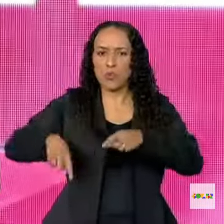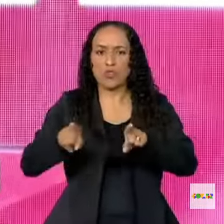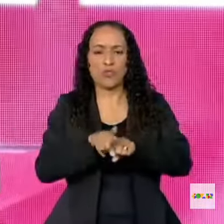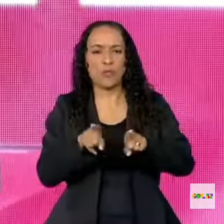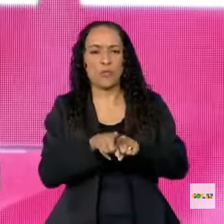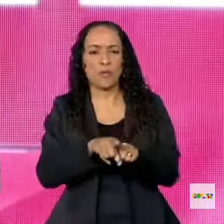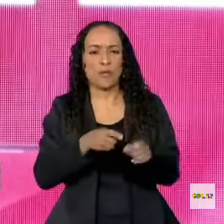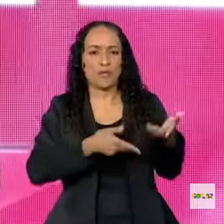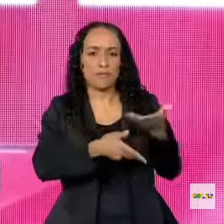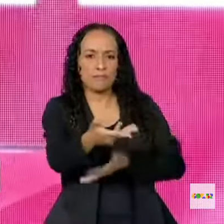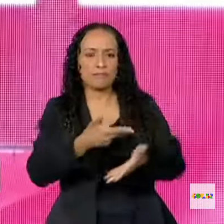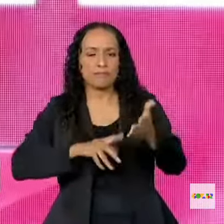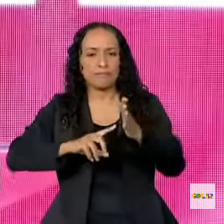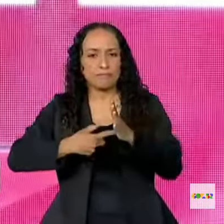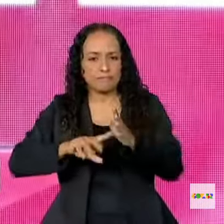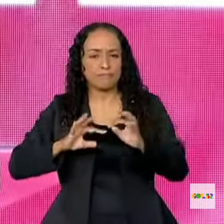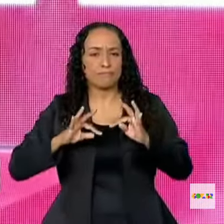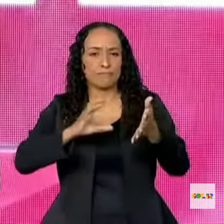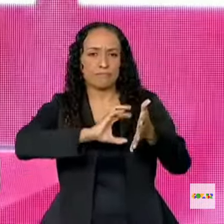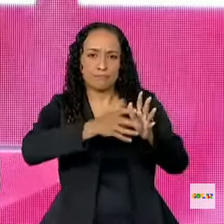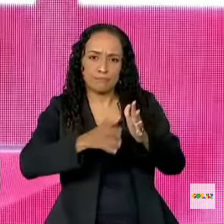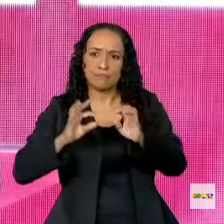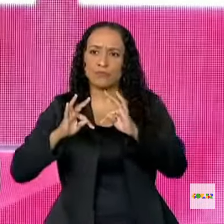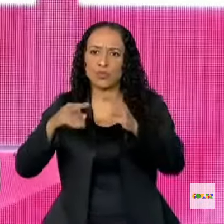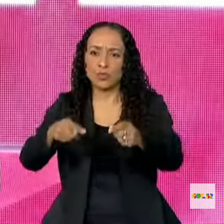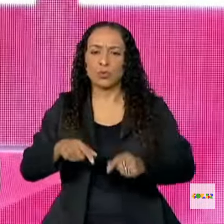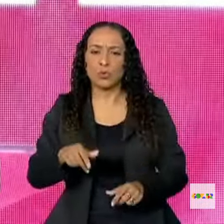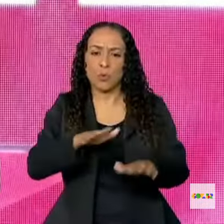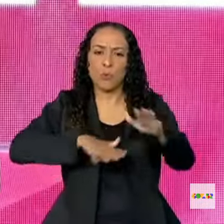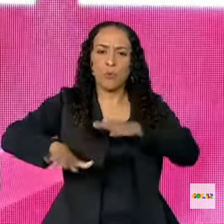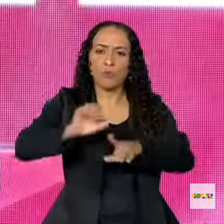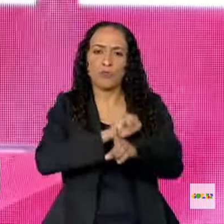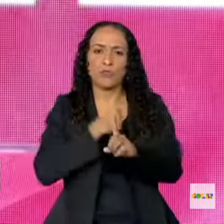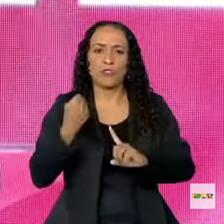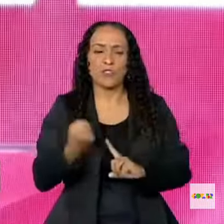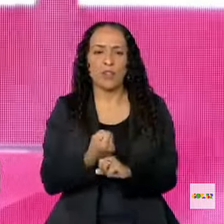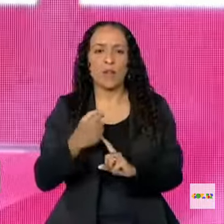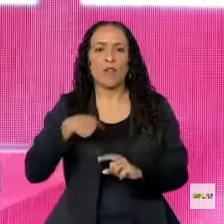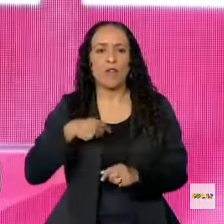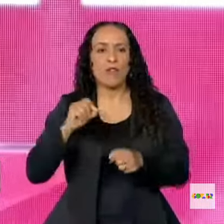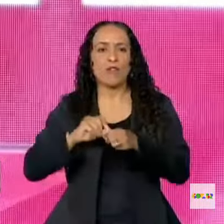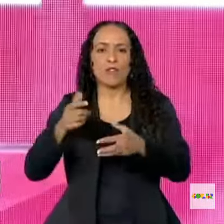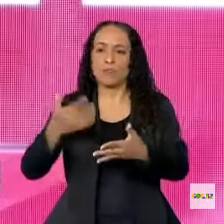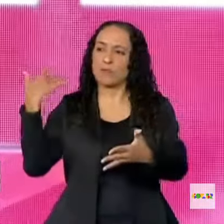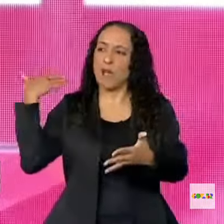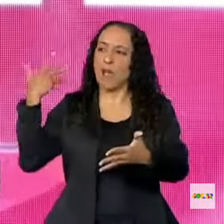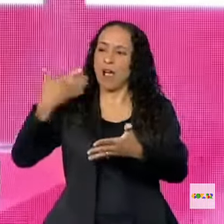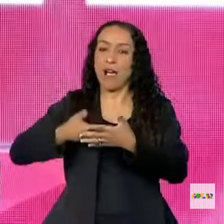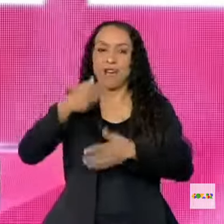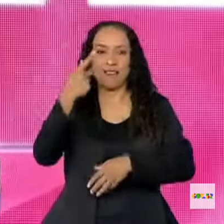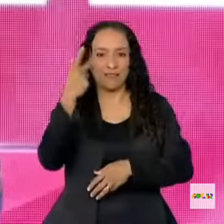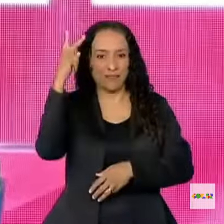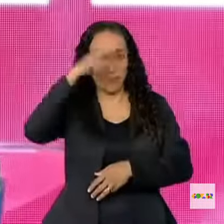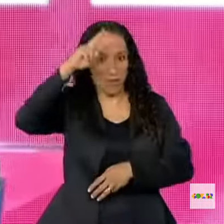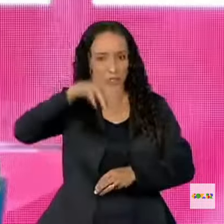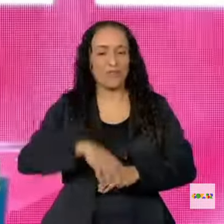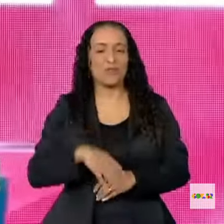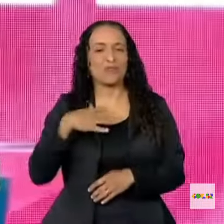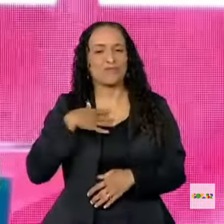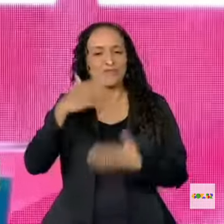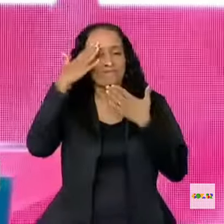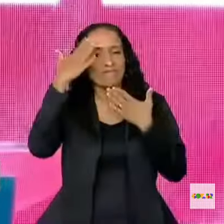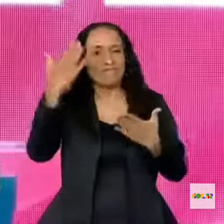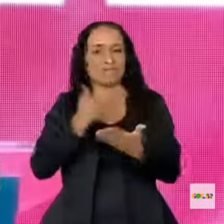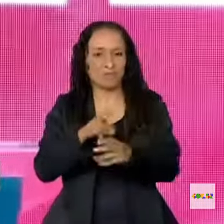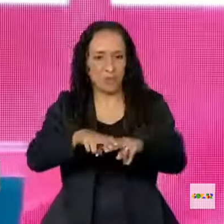com partidos e com o movimento social que eu fiz no México sou muito grato